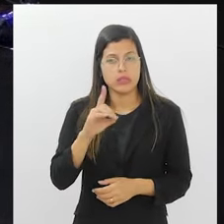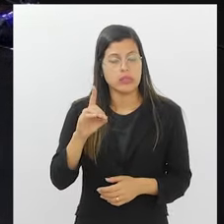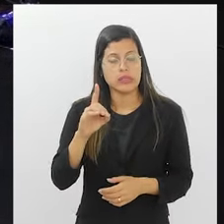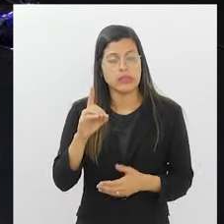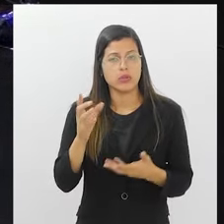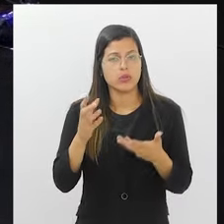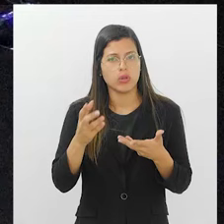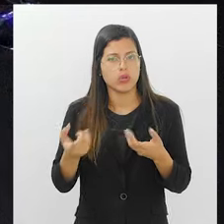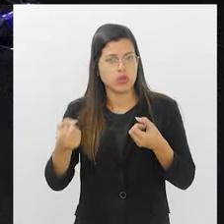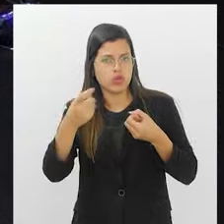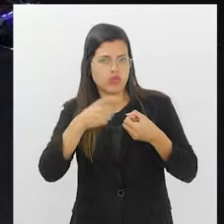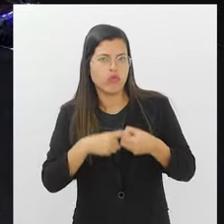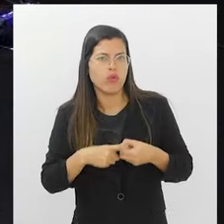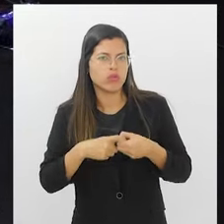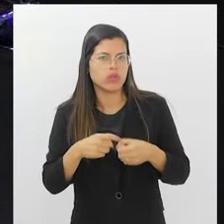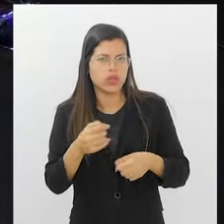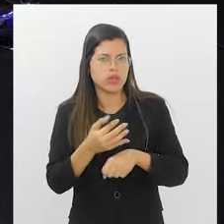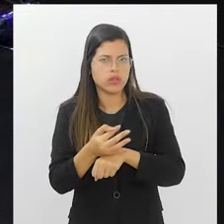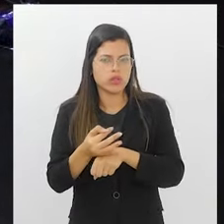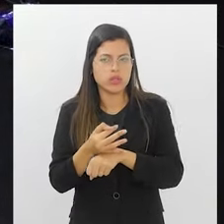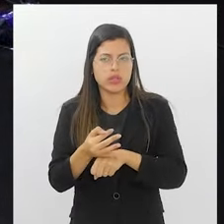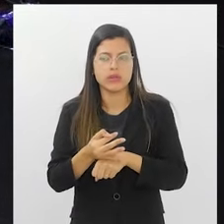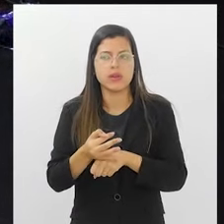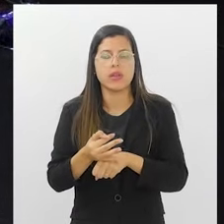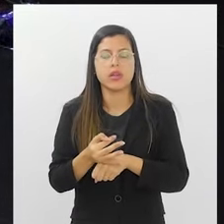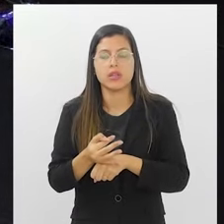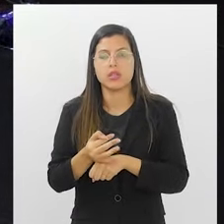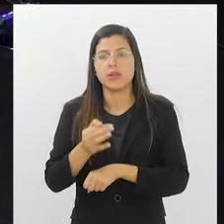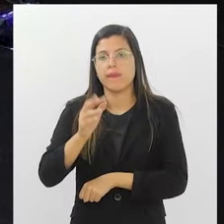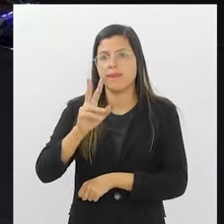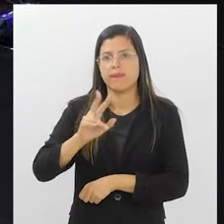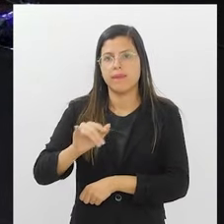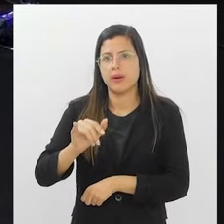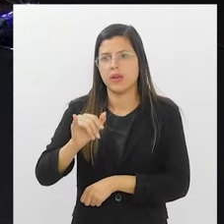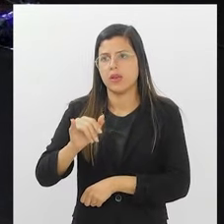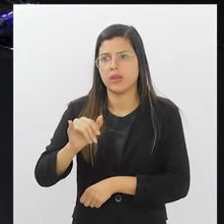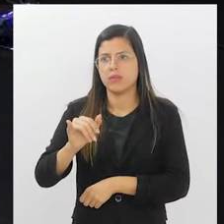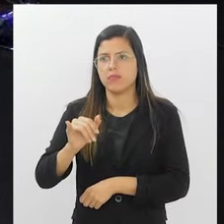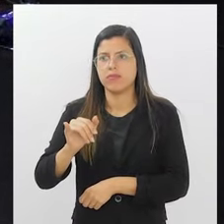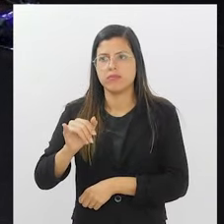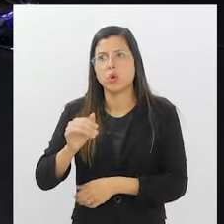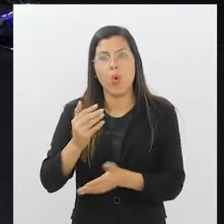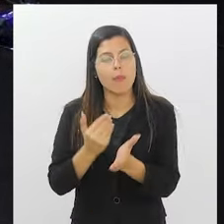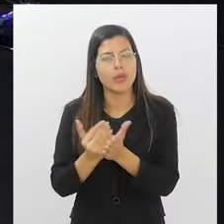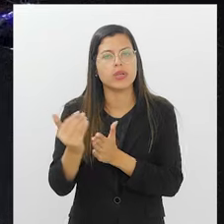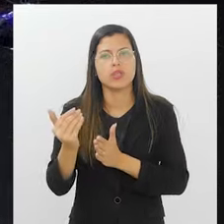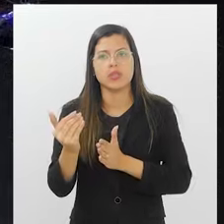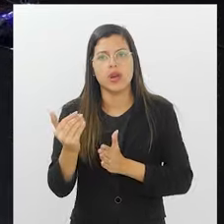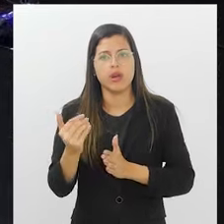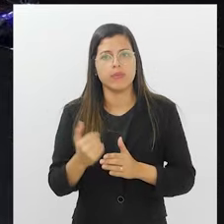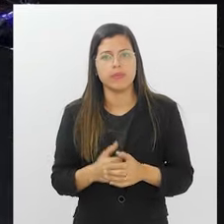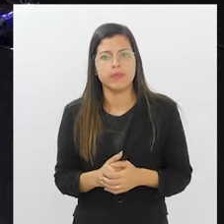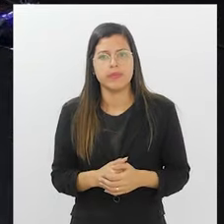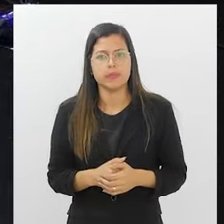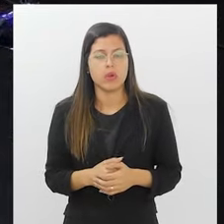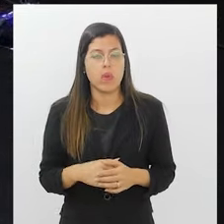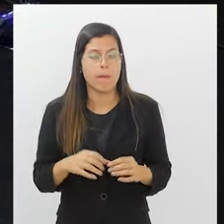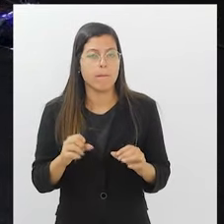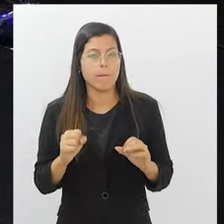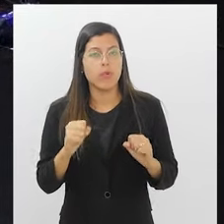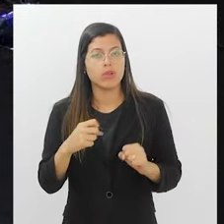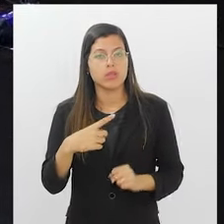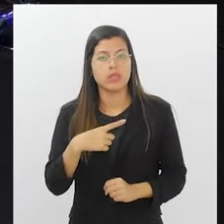que voltar o expediente, nós estamos em recesso, né? A gente vai dar entrada para que a gente possa